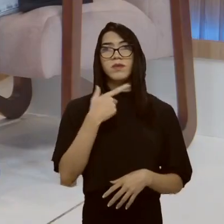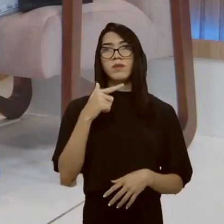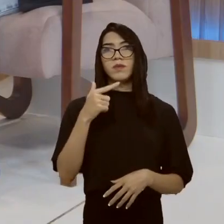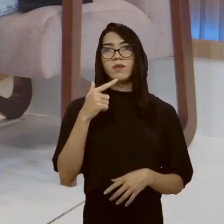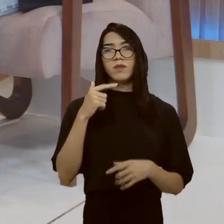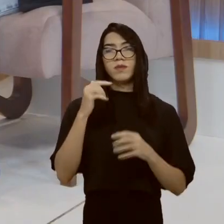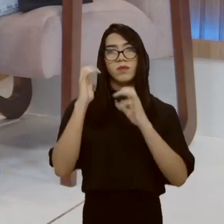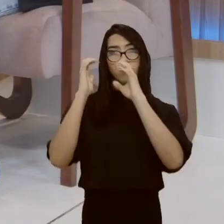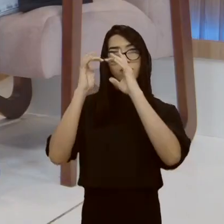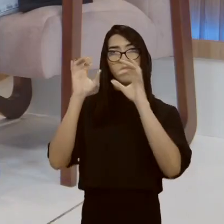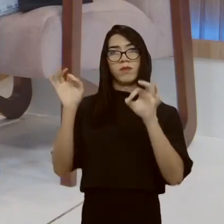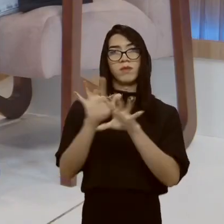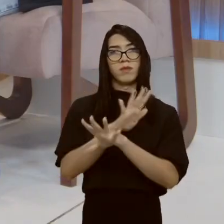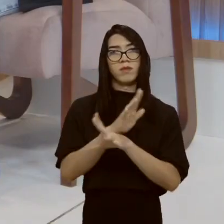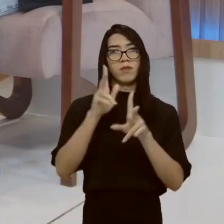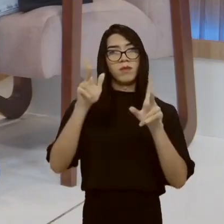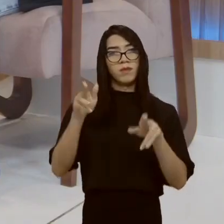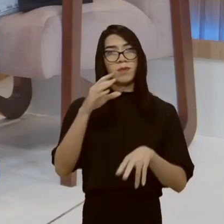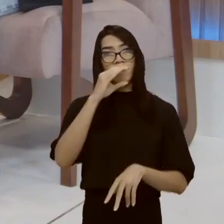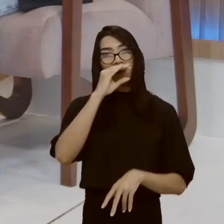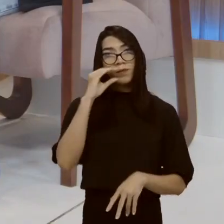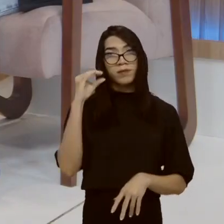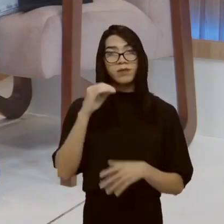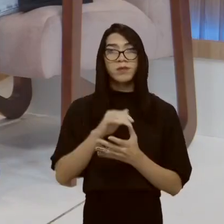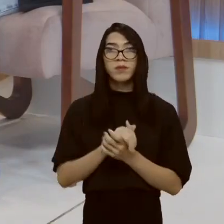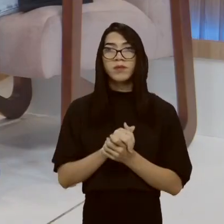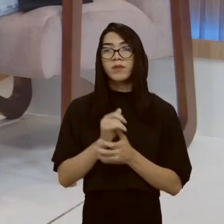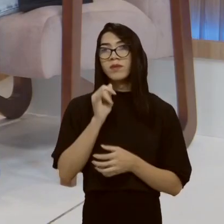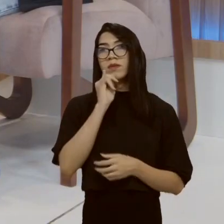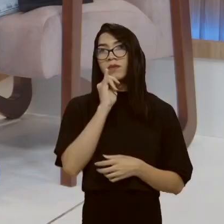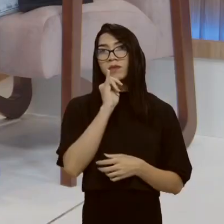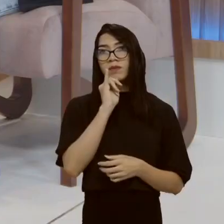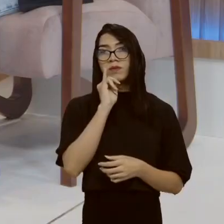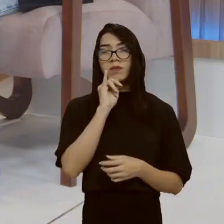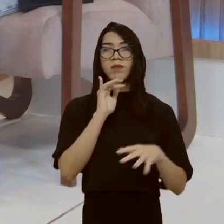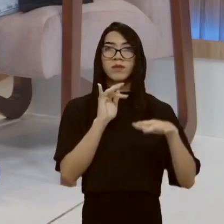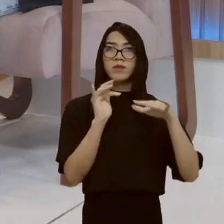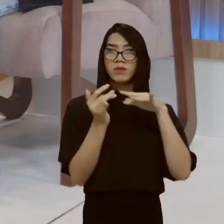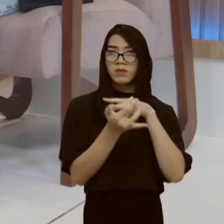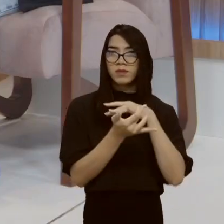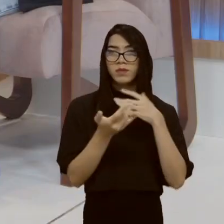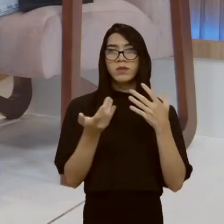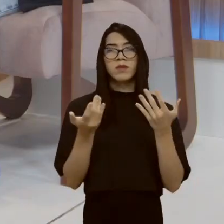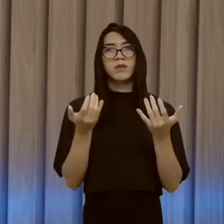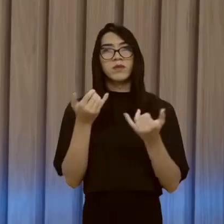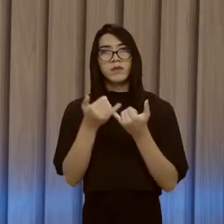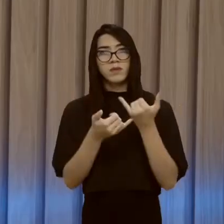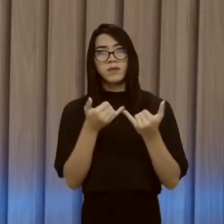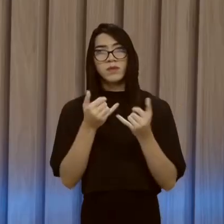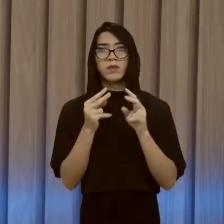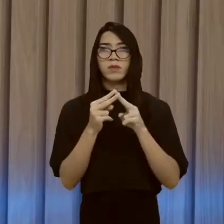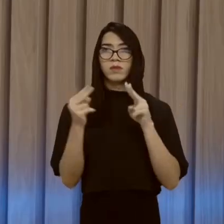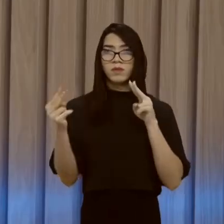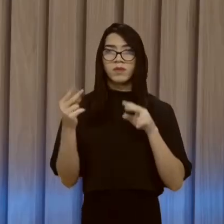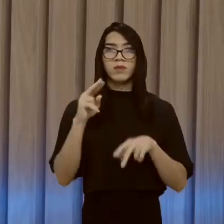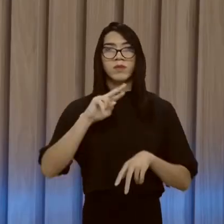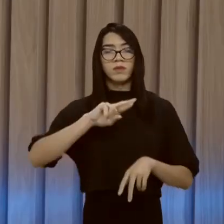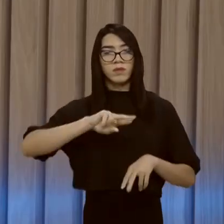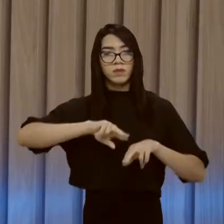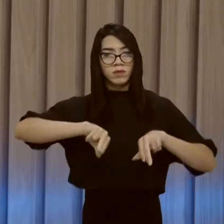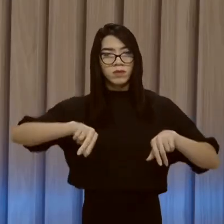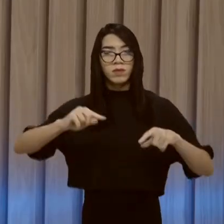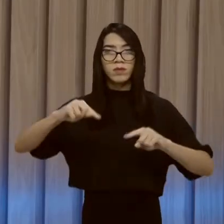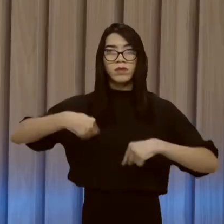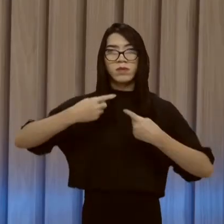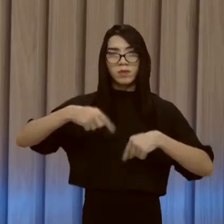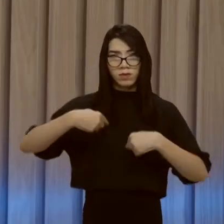adulto, então ele tá ali exposto, quando a gente fala de rede social, de jogos virtuais, ele tá exposto a muitos estímulos, e no